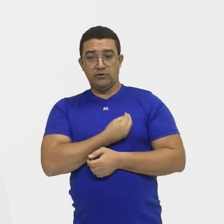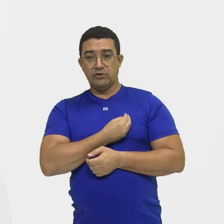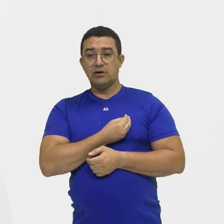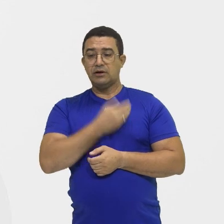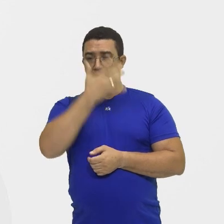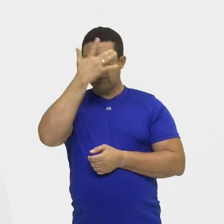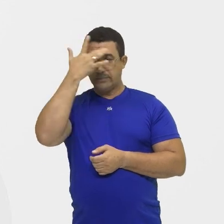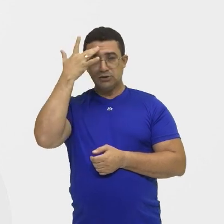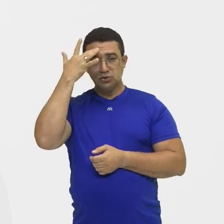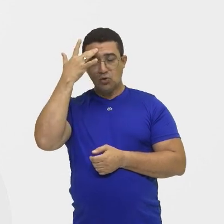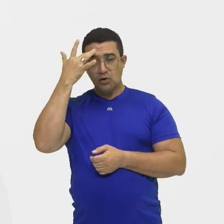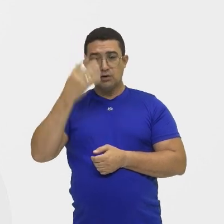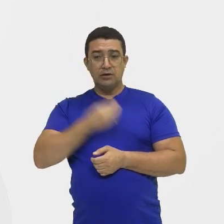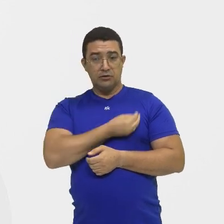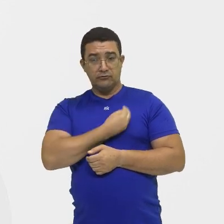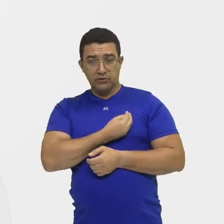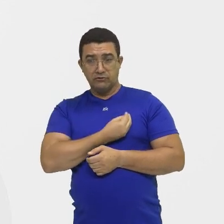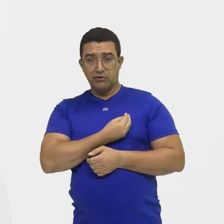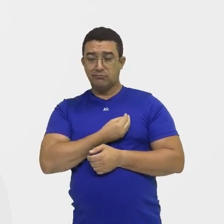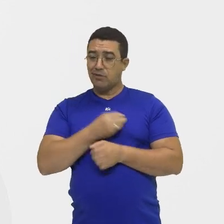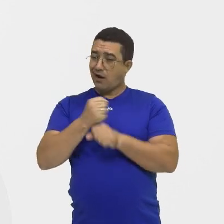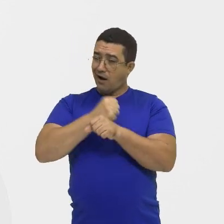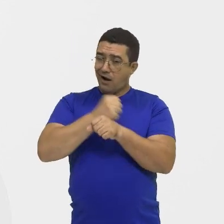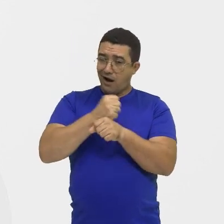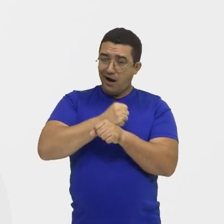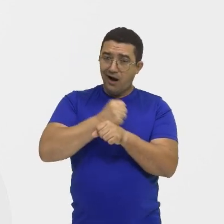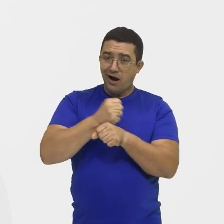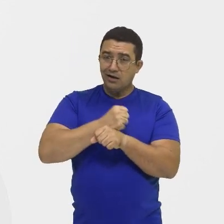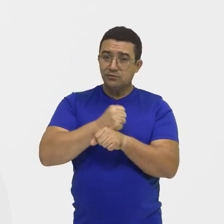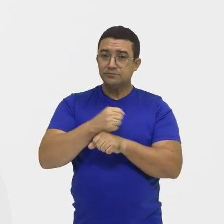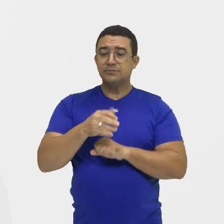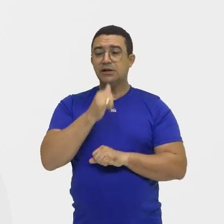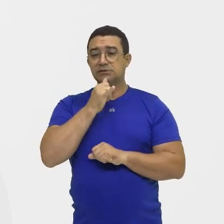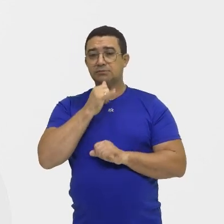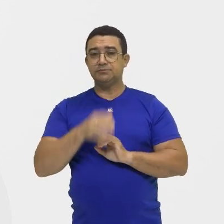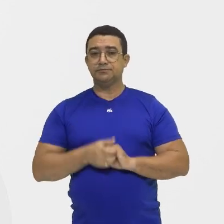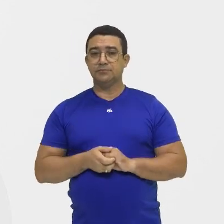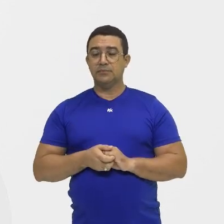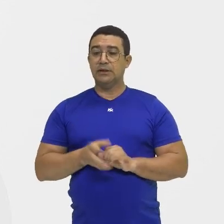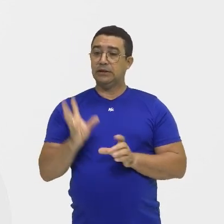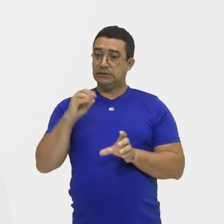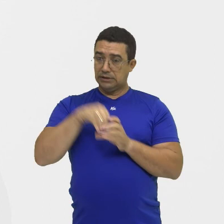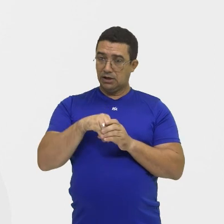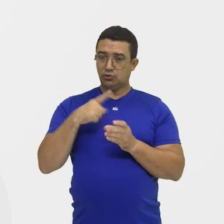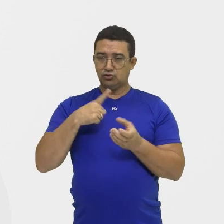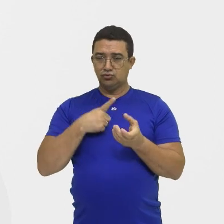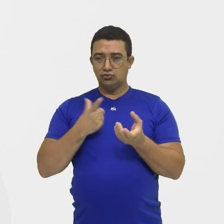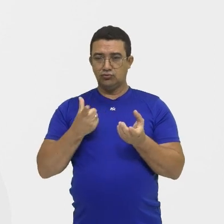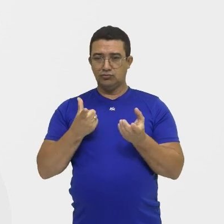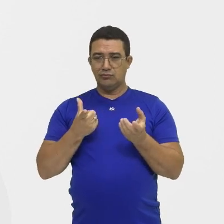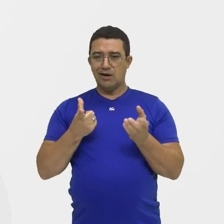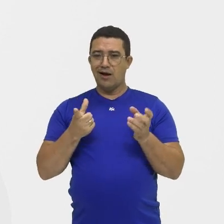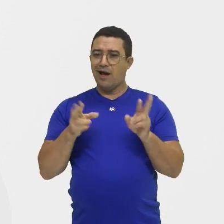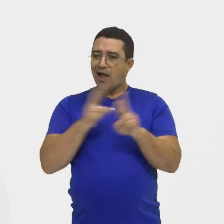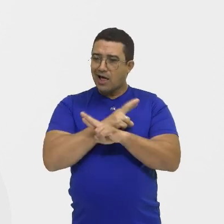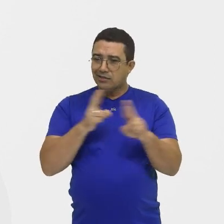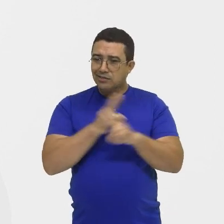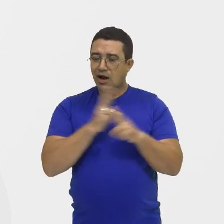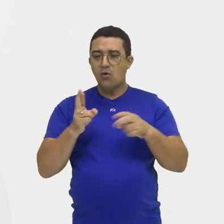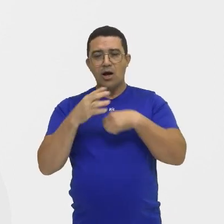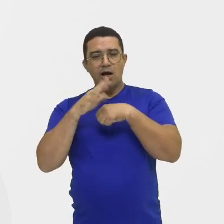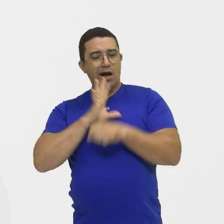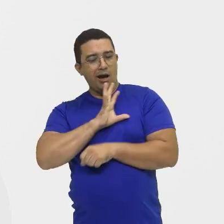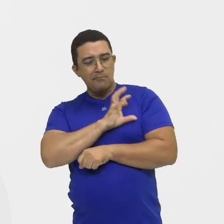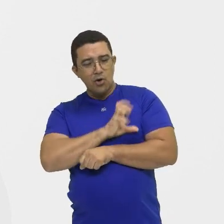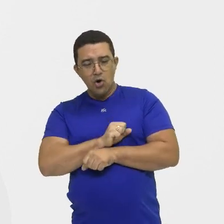ofendida, independentemente de coabitação. Ou seja, numa relação de afeto, de amor, né? Seja